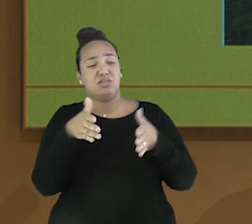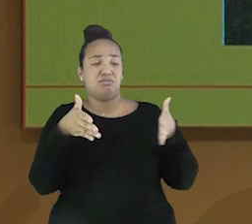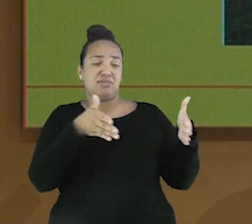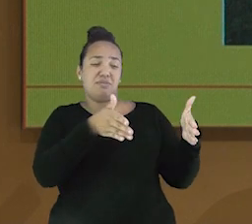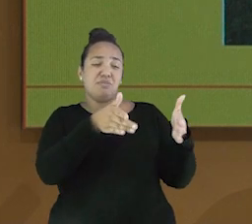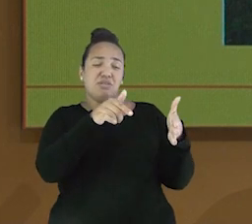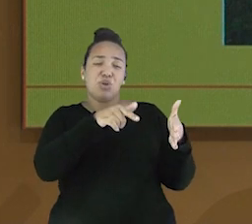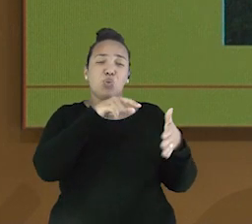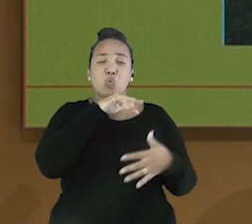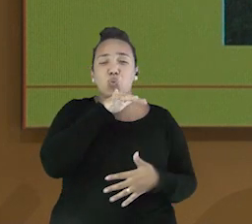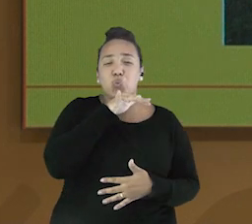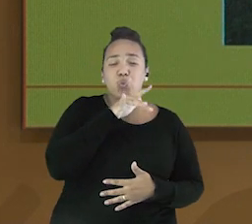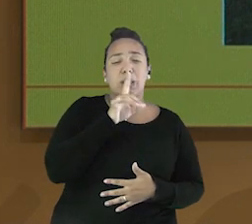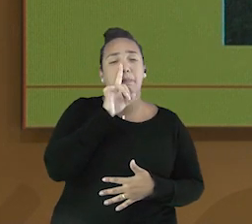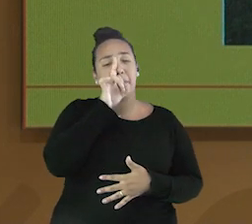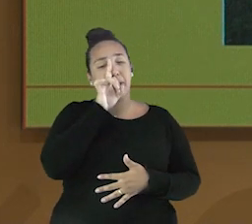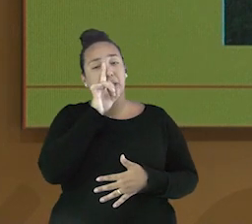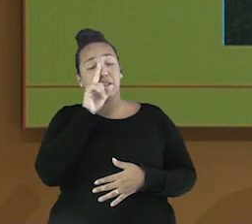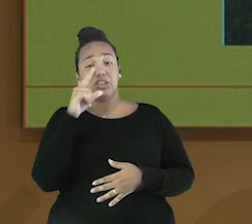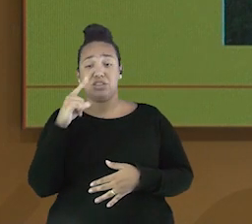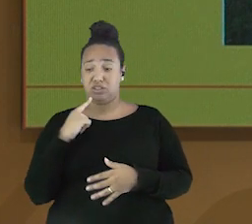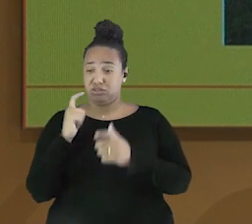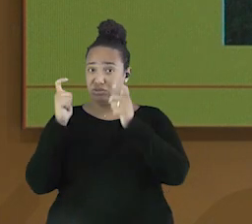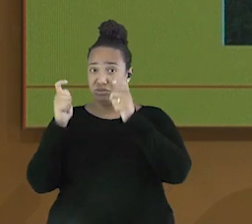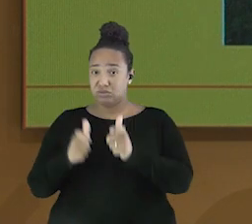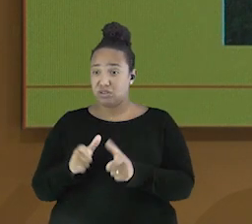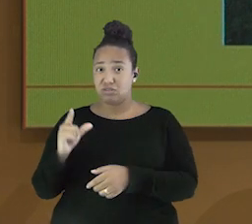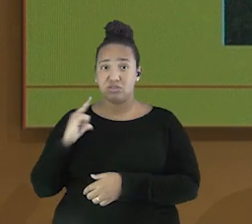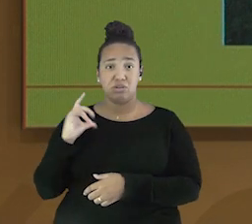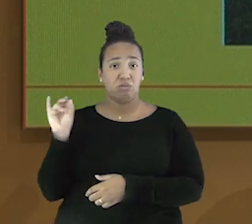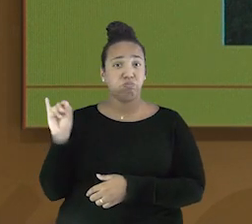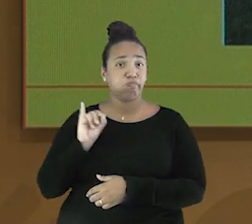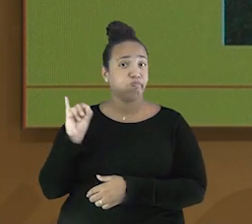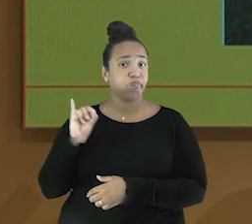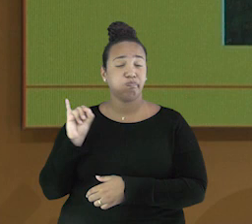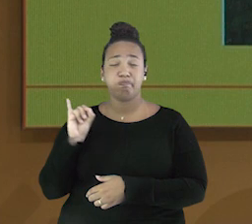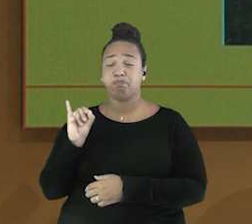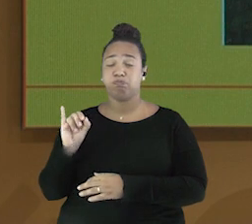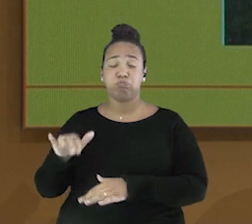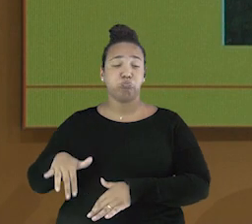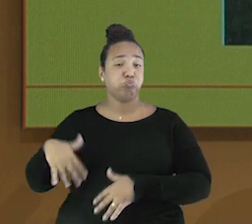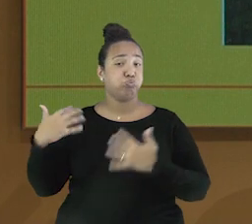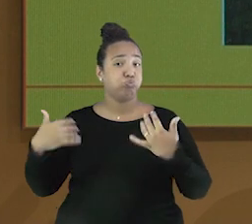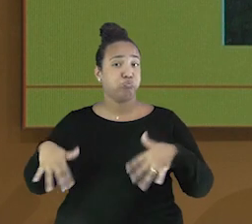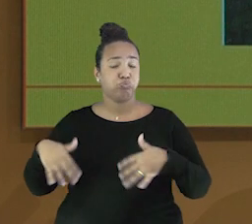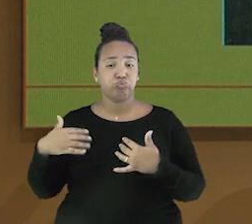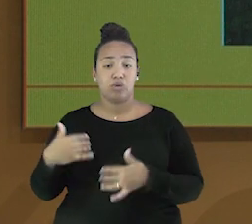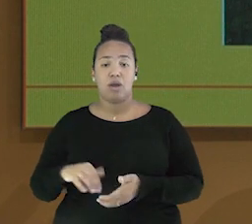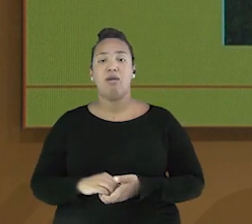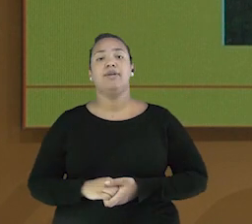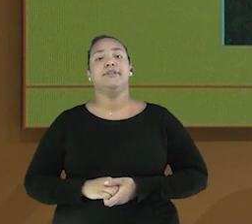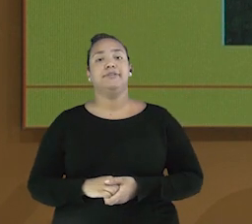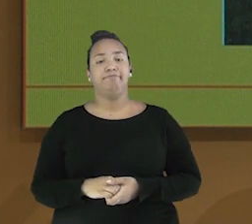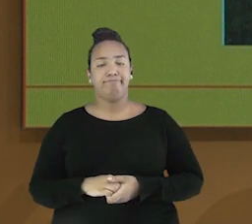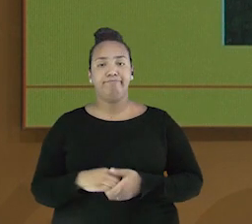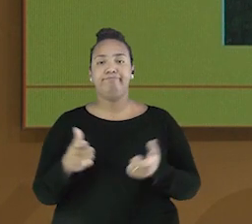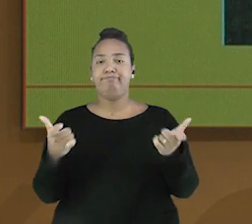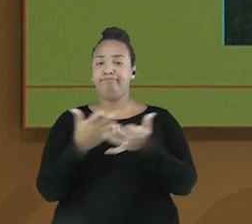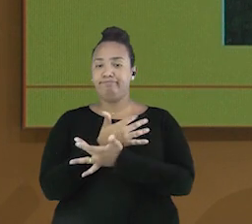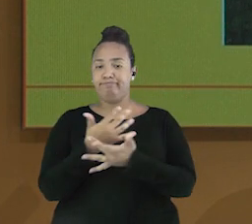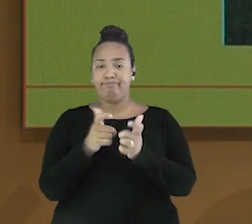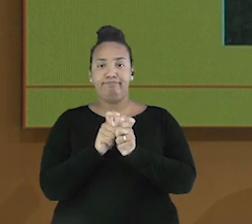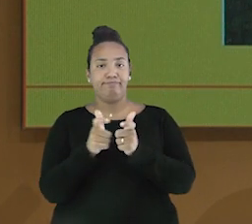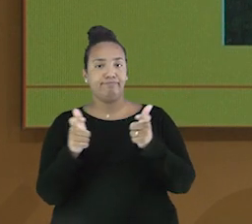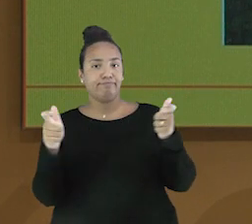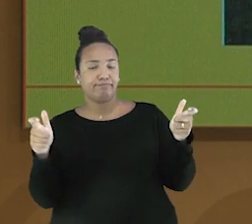e perigosas e existiam lugares que cobravam altos impostos dos comerciantes. Na medida em que as cidades cresciam, a demanda